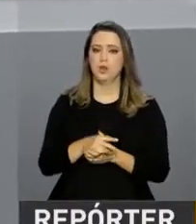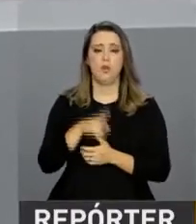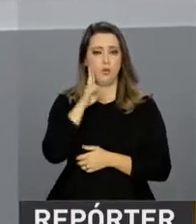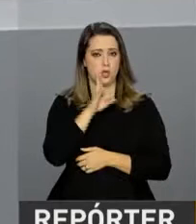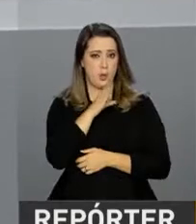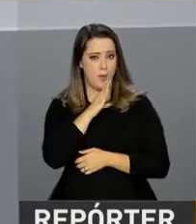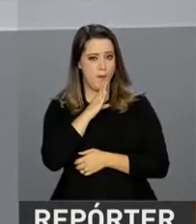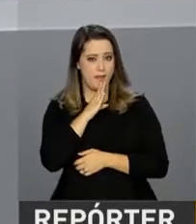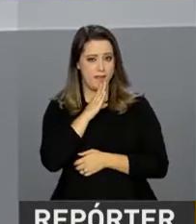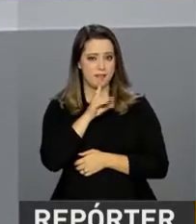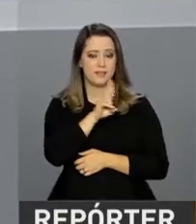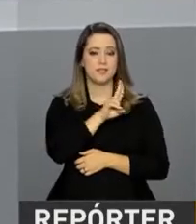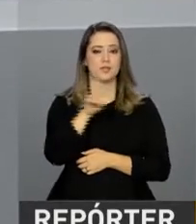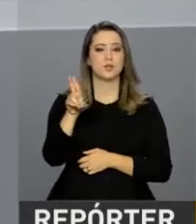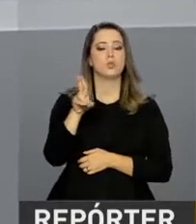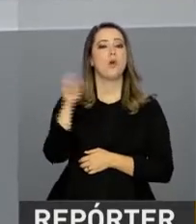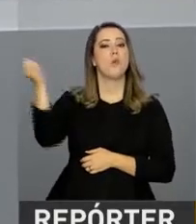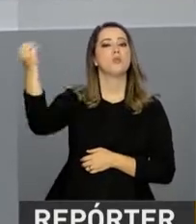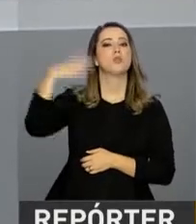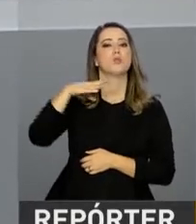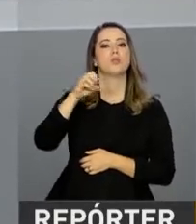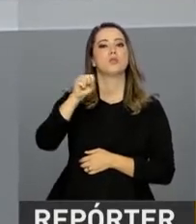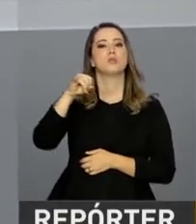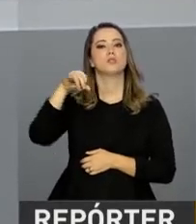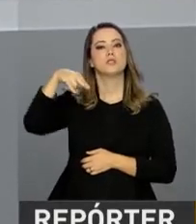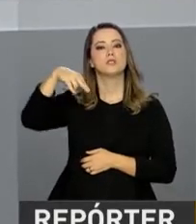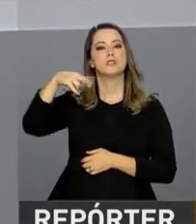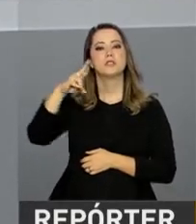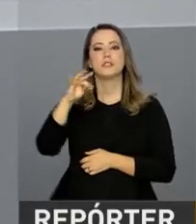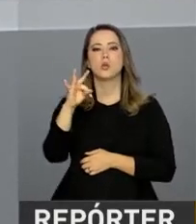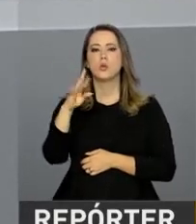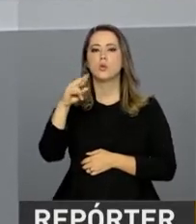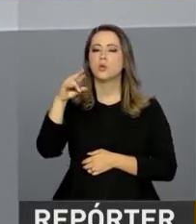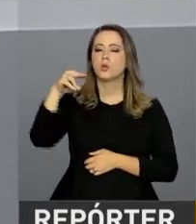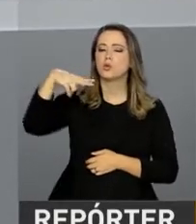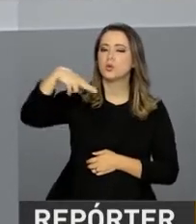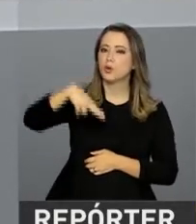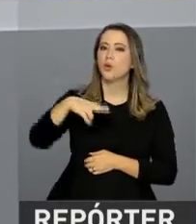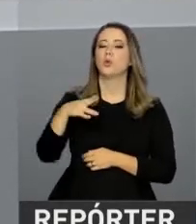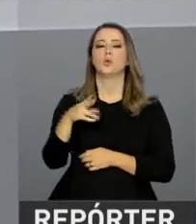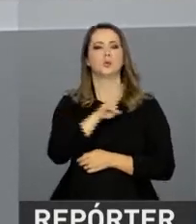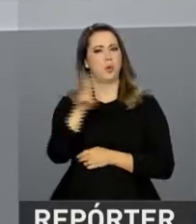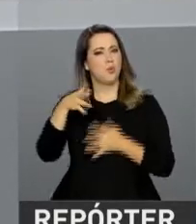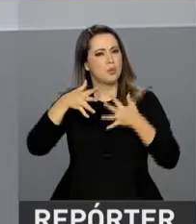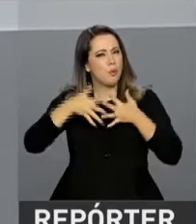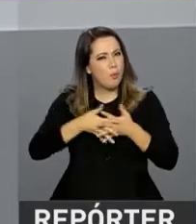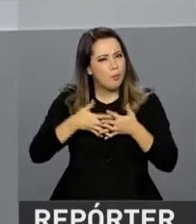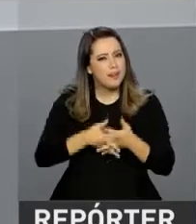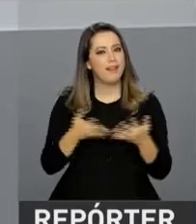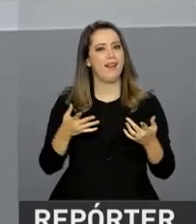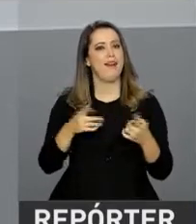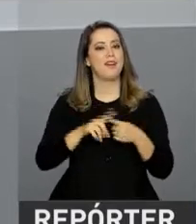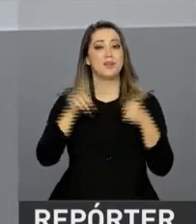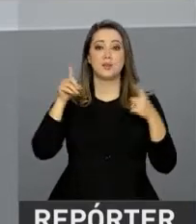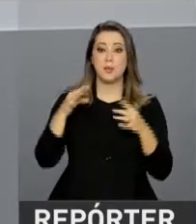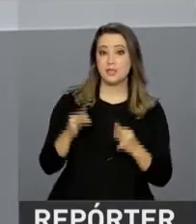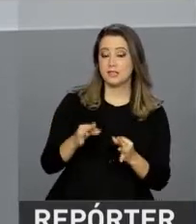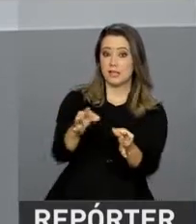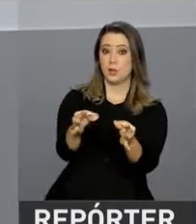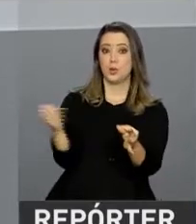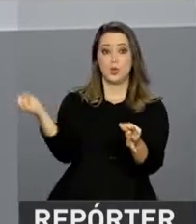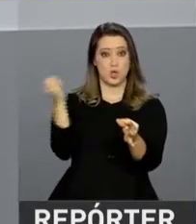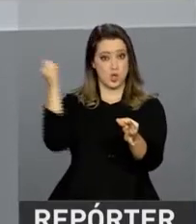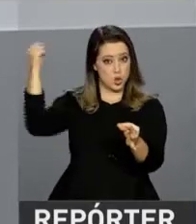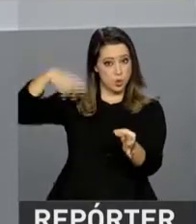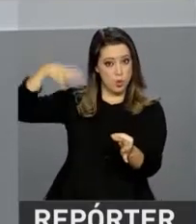falar ou sabe o que é a luz síncrotron pois é o nome é difícil mesmo mas as aplicações desta tecnologia geram benefícios